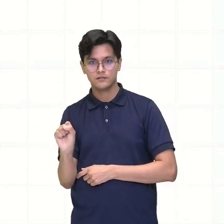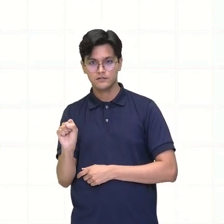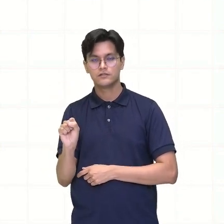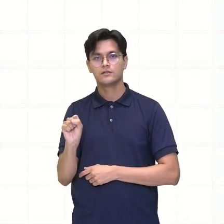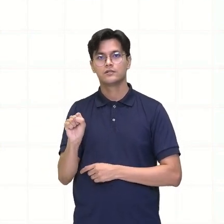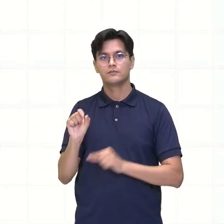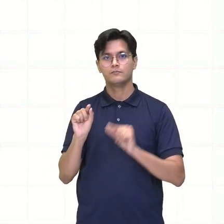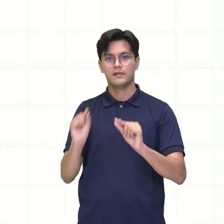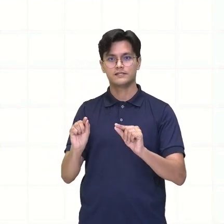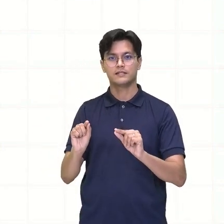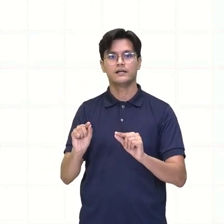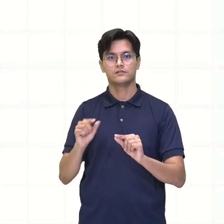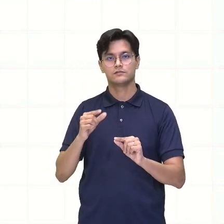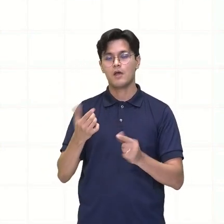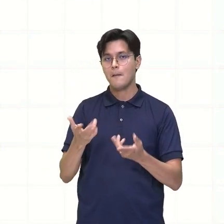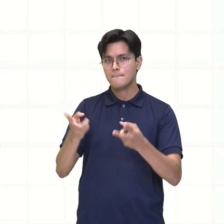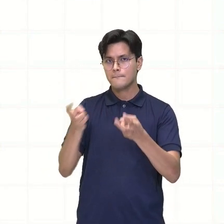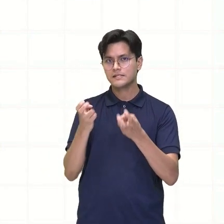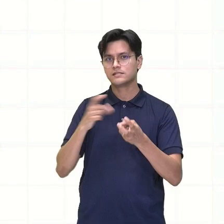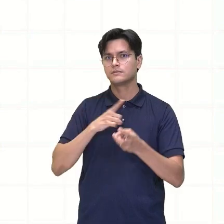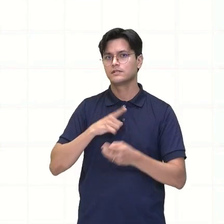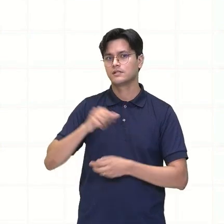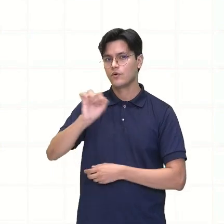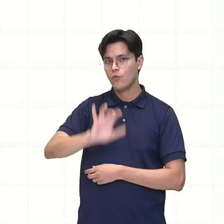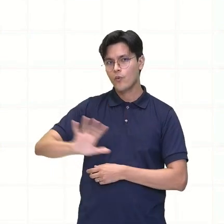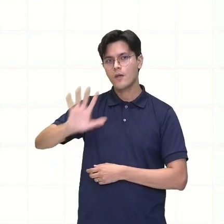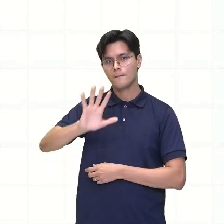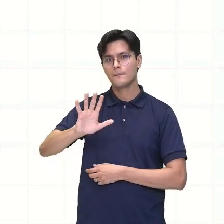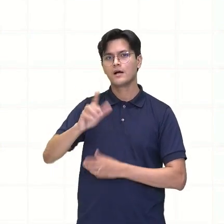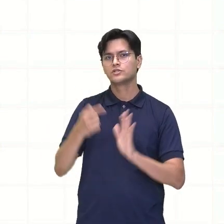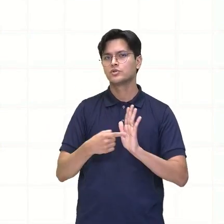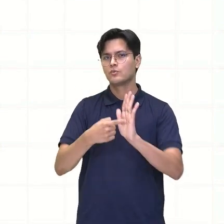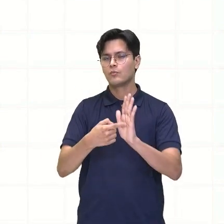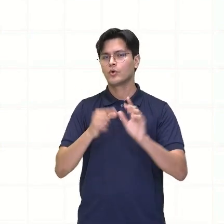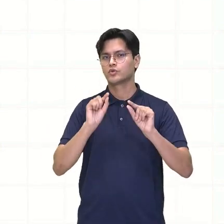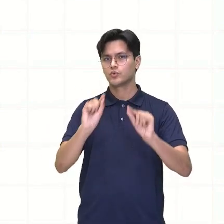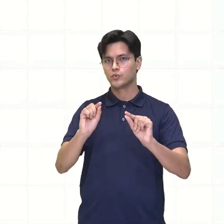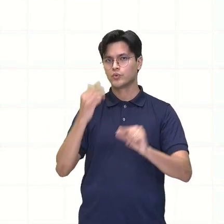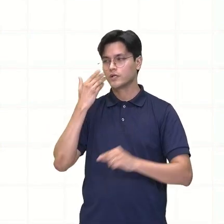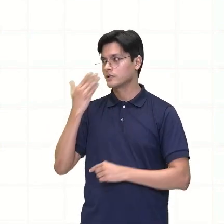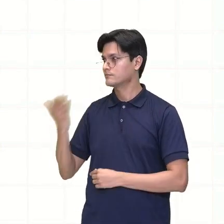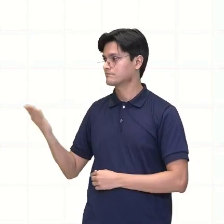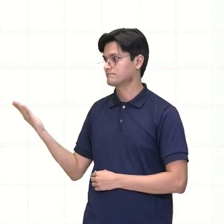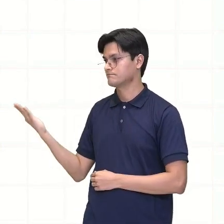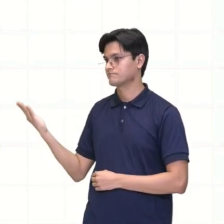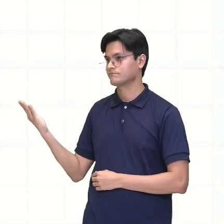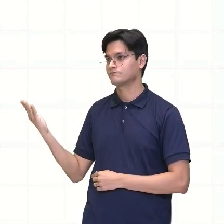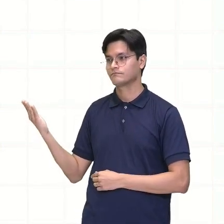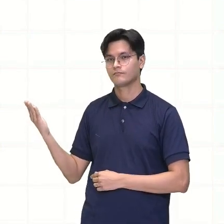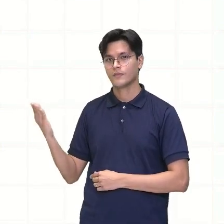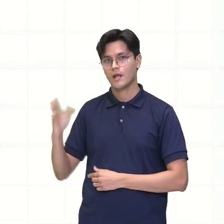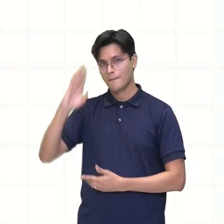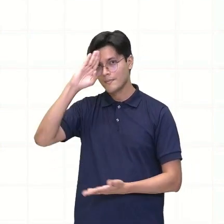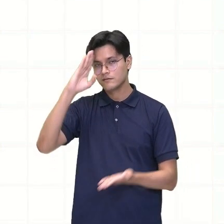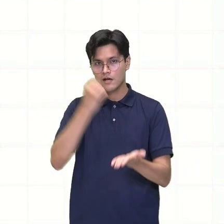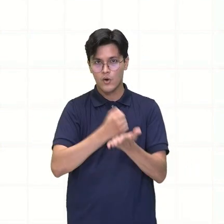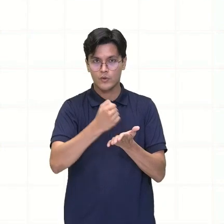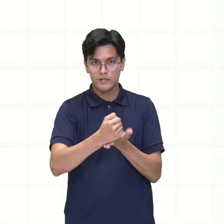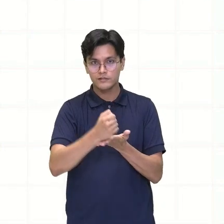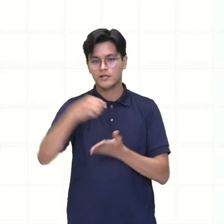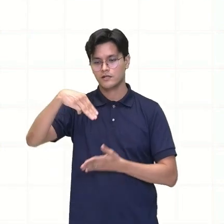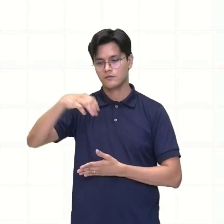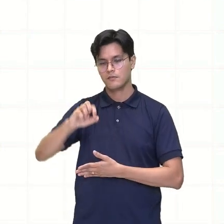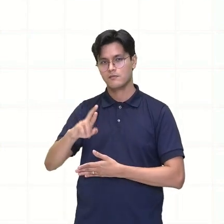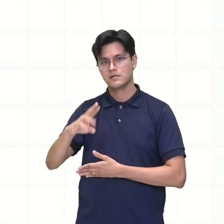temos uma imagem, que faz referência justamente aos mercenários e soldados franceses